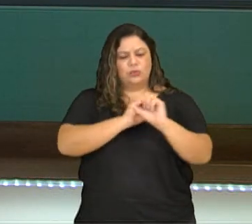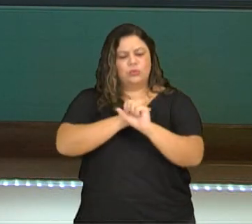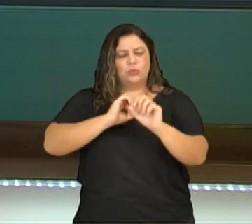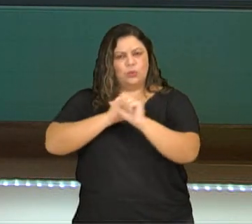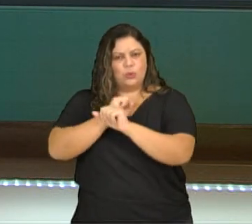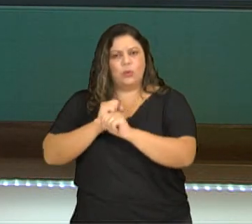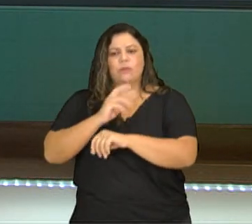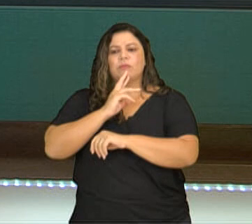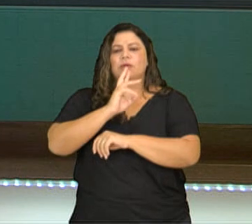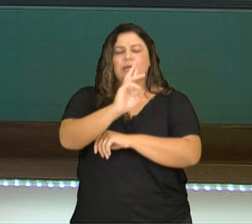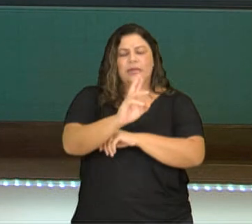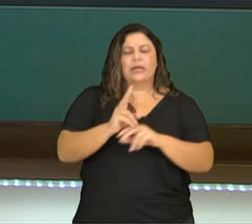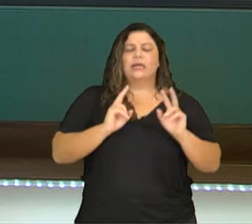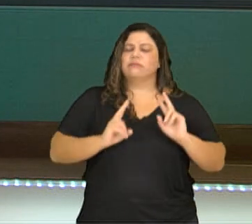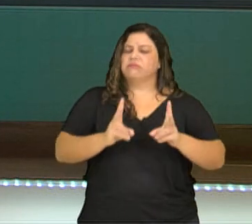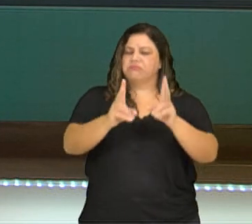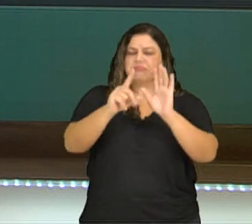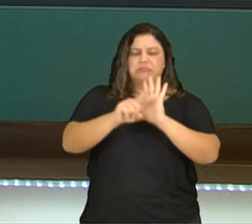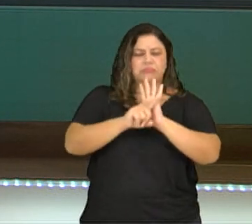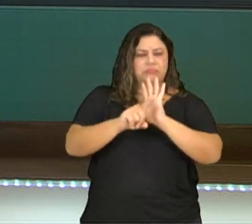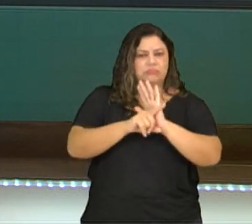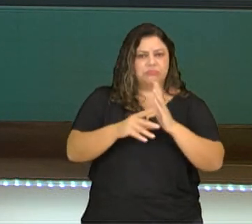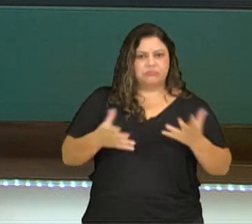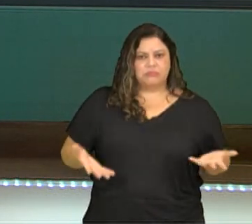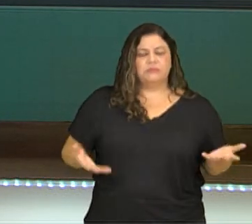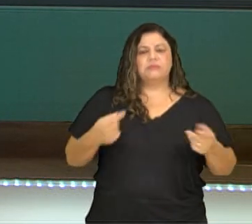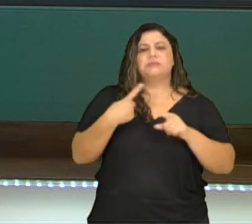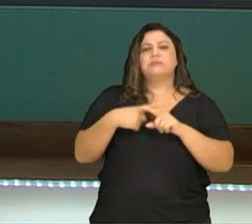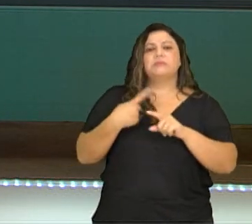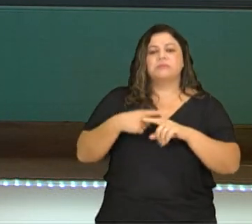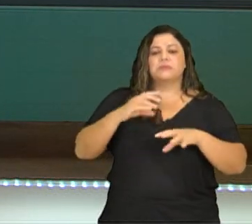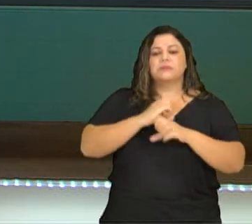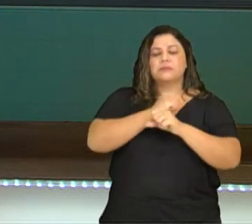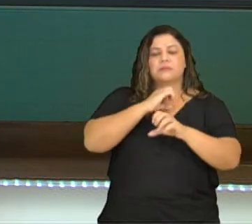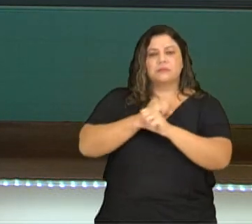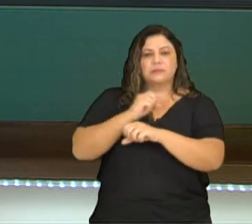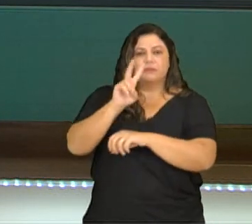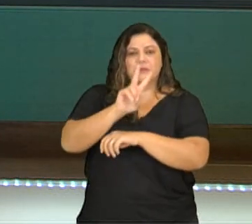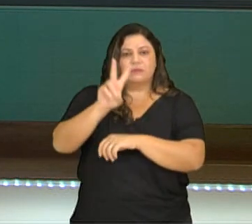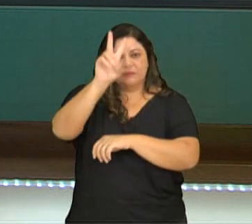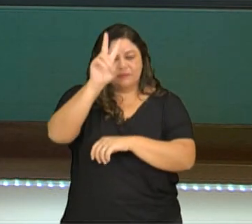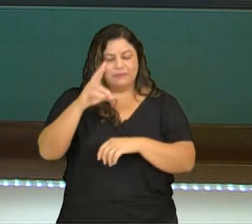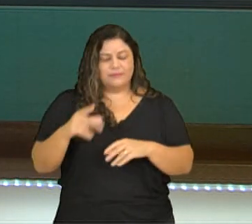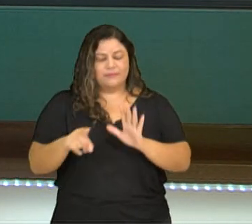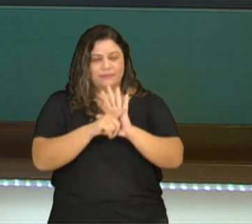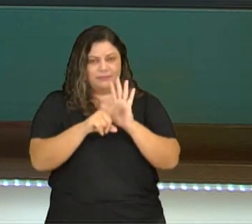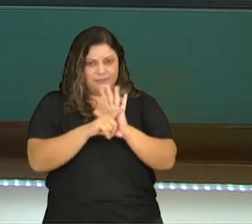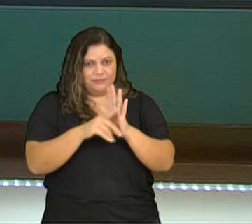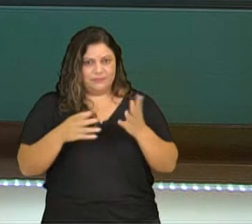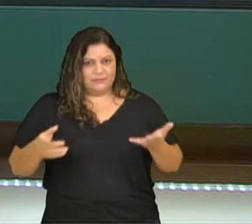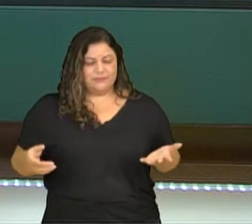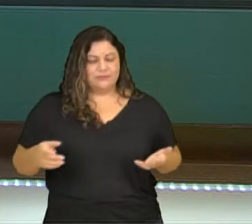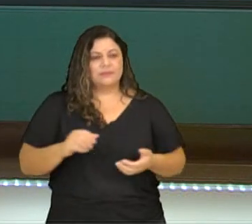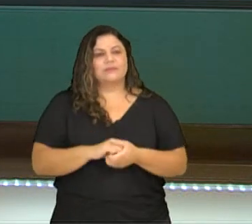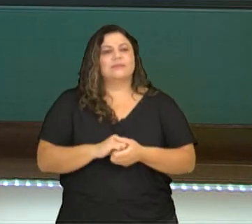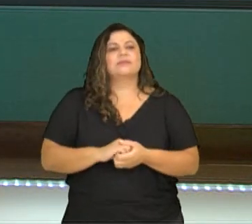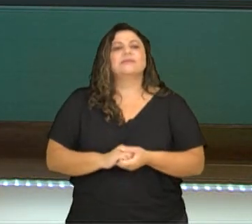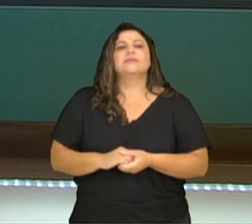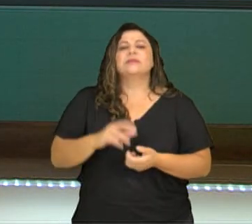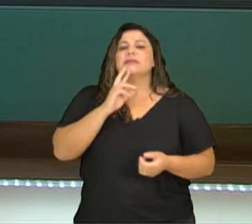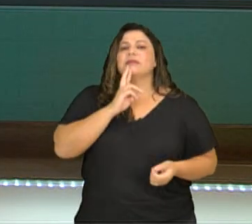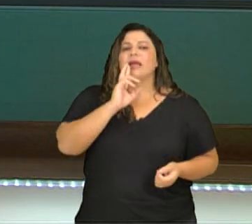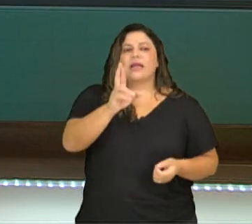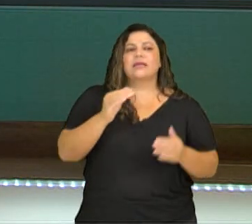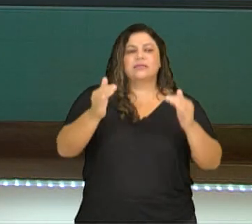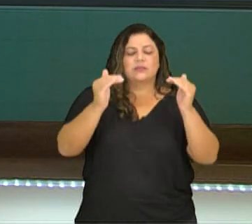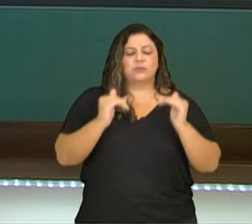e o resultado continua negativo, porque estamos somando dois valores negativos, ok? Então, a resposta